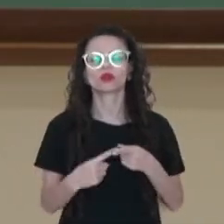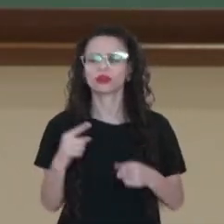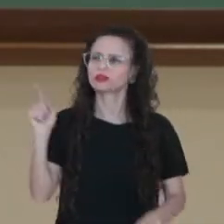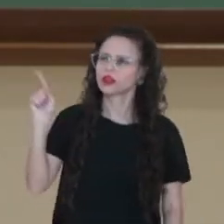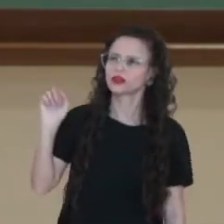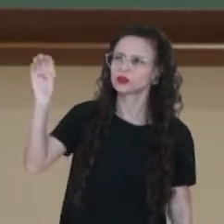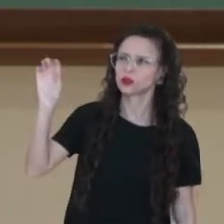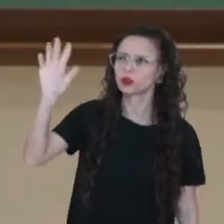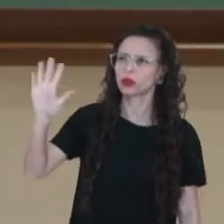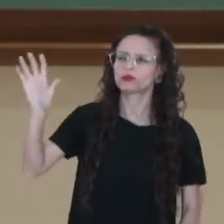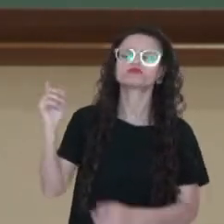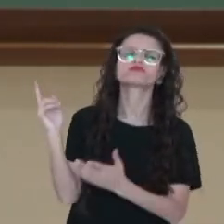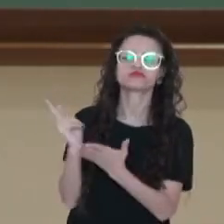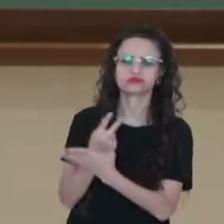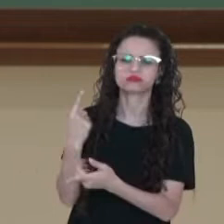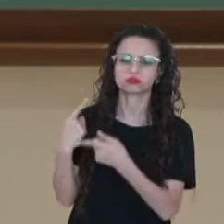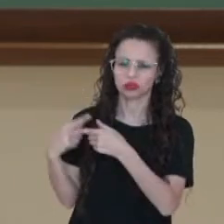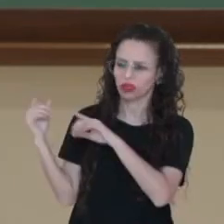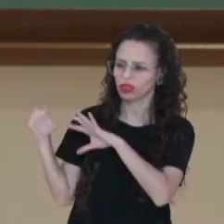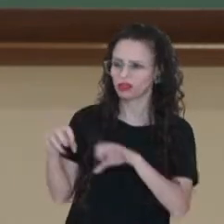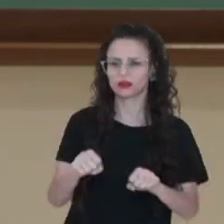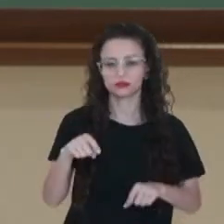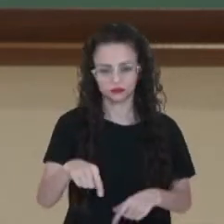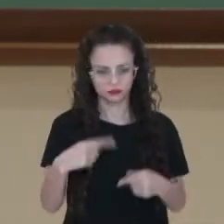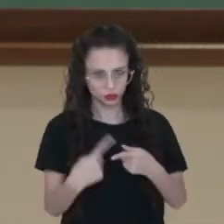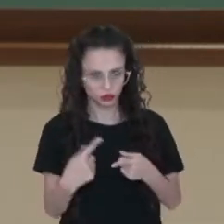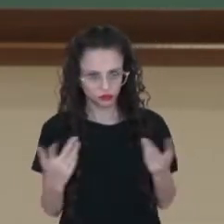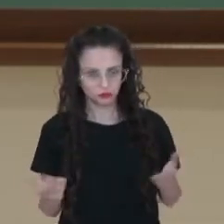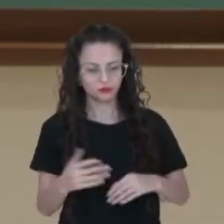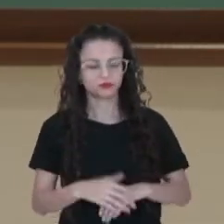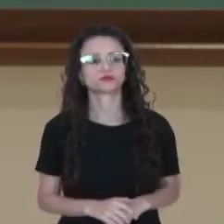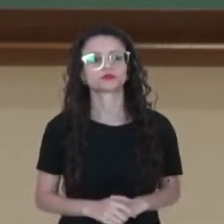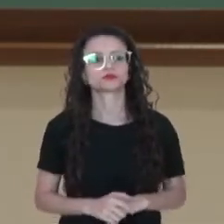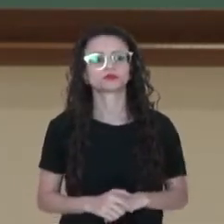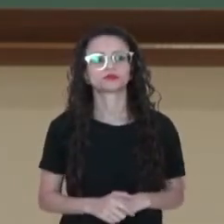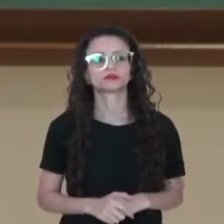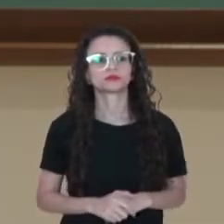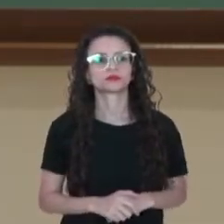Europa para justificar essa invasão aqui. Tudo bem?